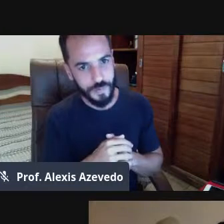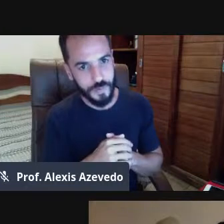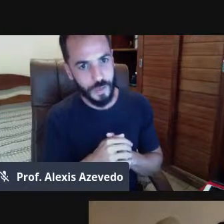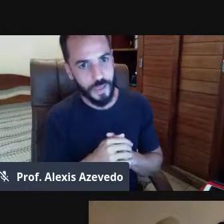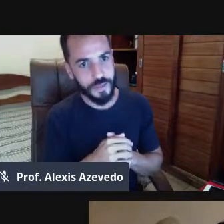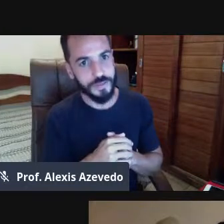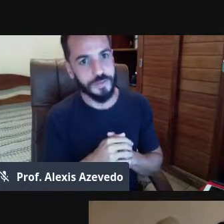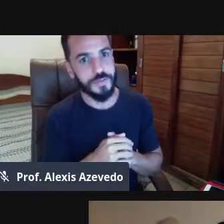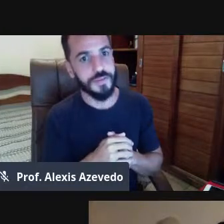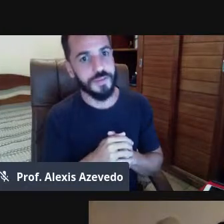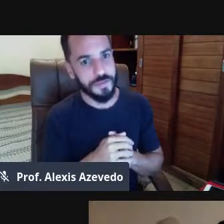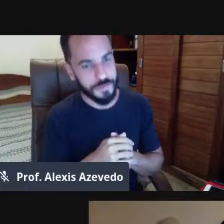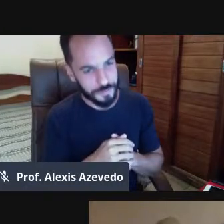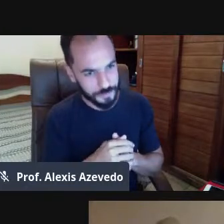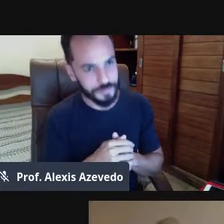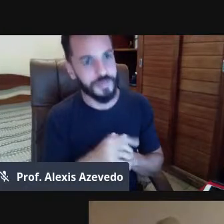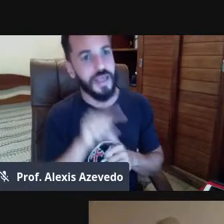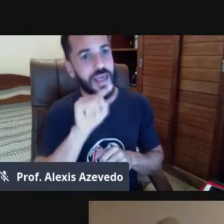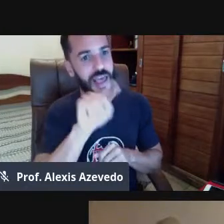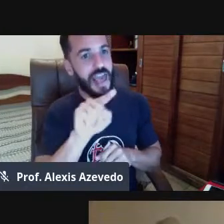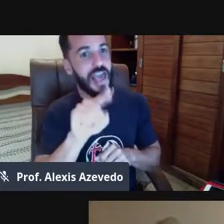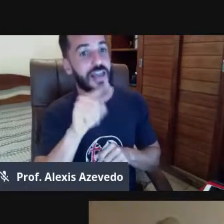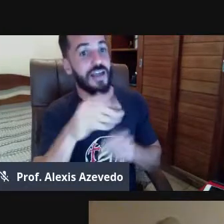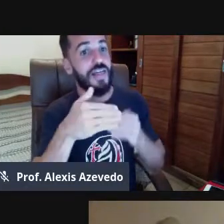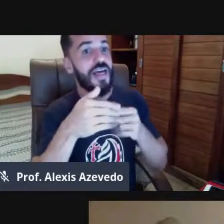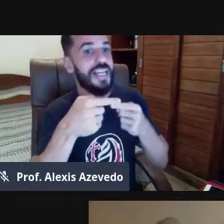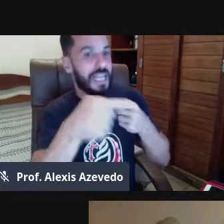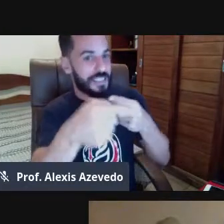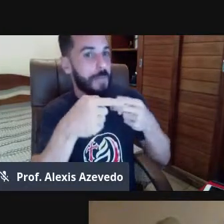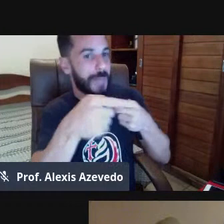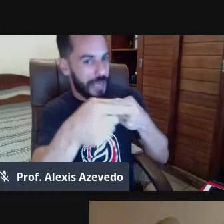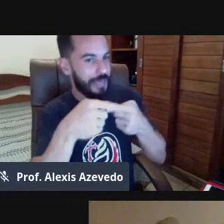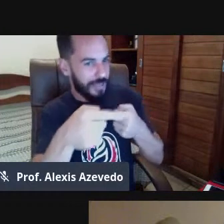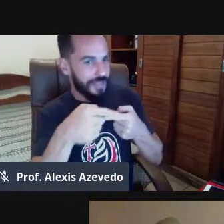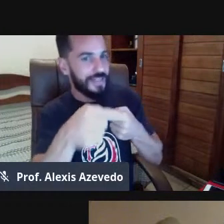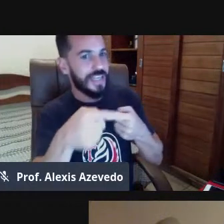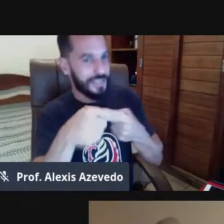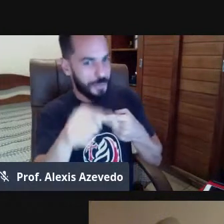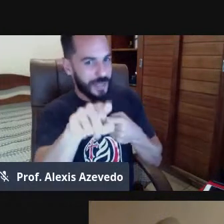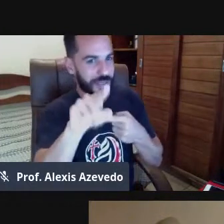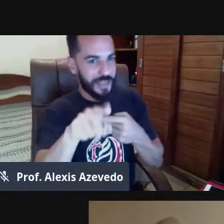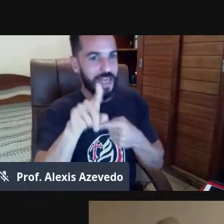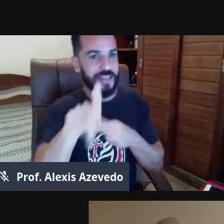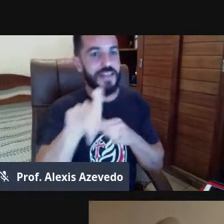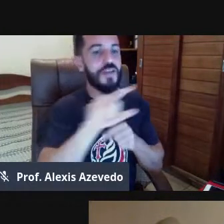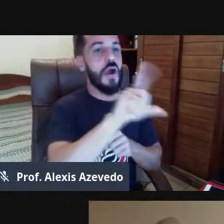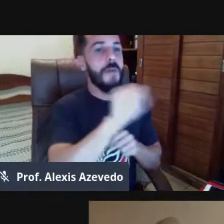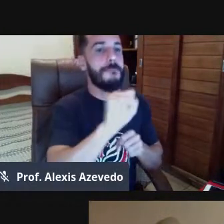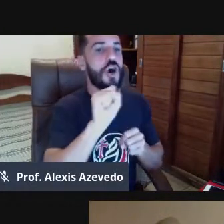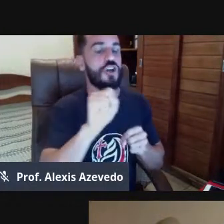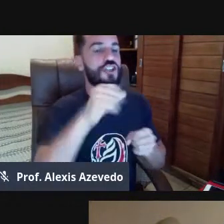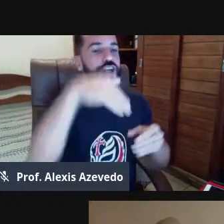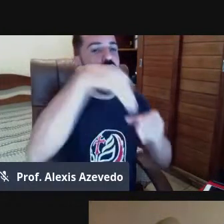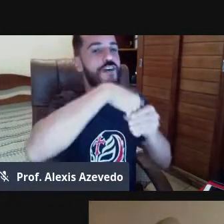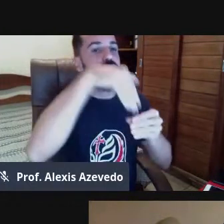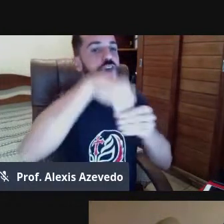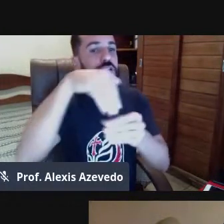a festa, né? A gente, para sermos mais democráticos, né? Se vai ser festa fantasia, se vai ser festa dos